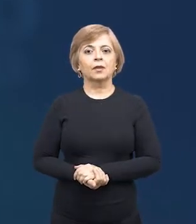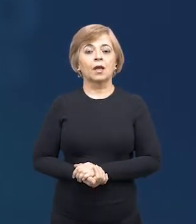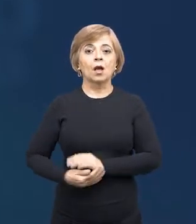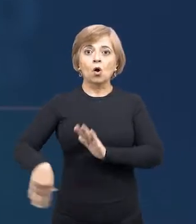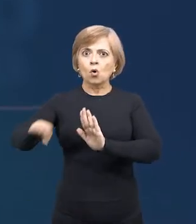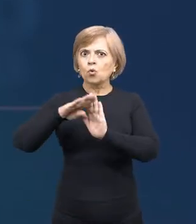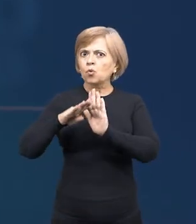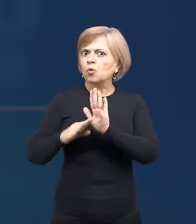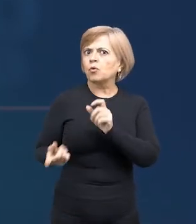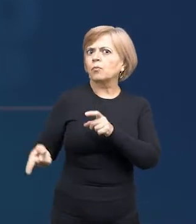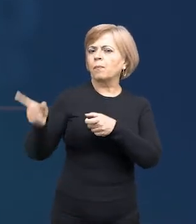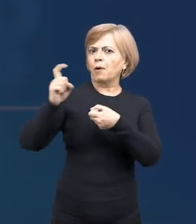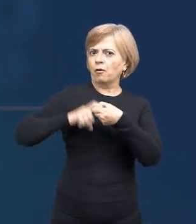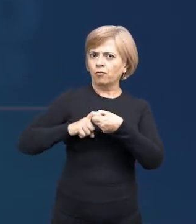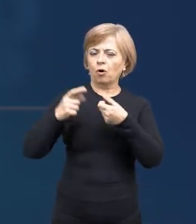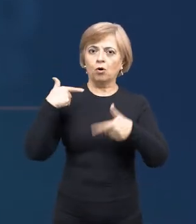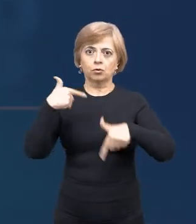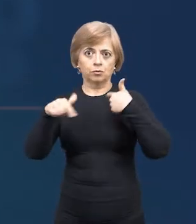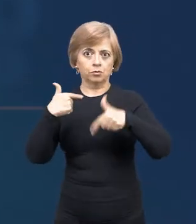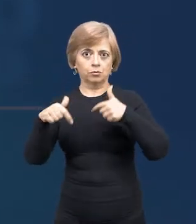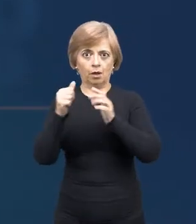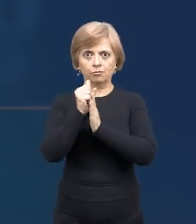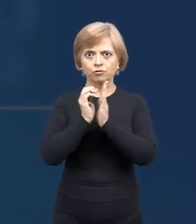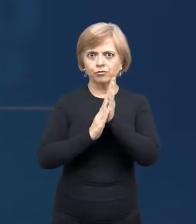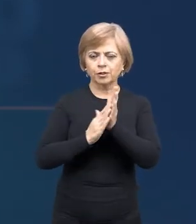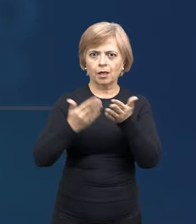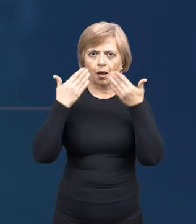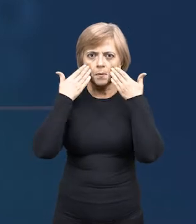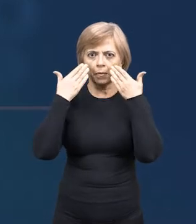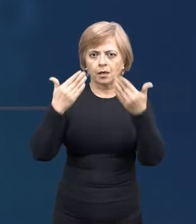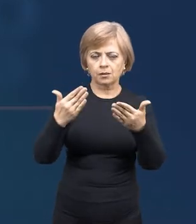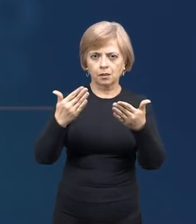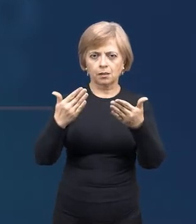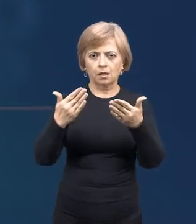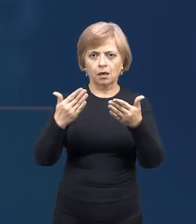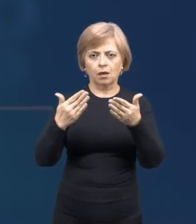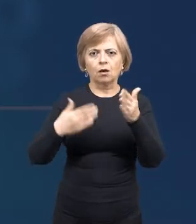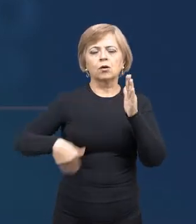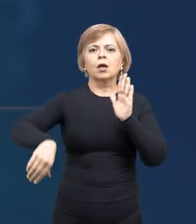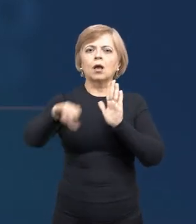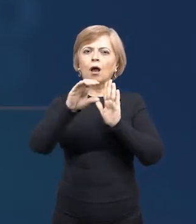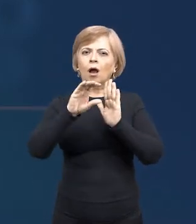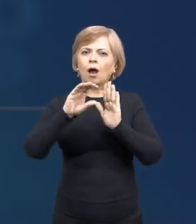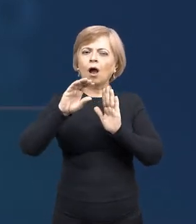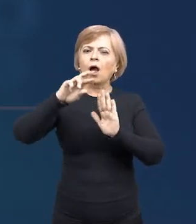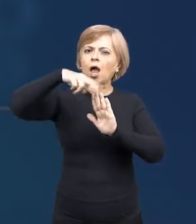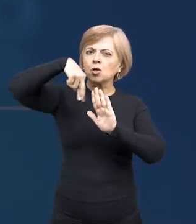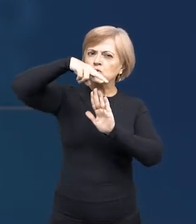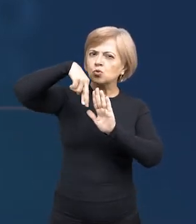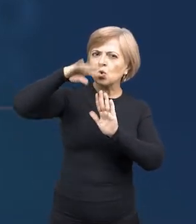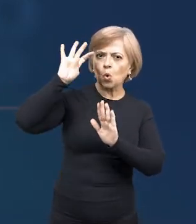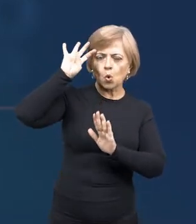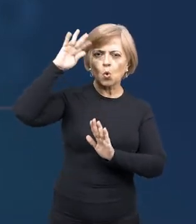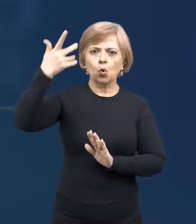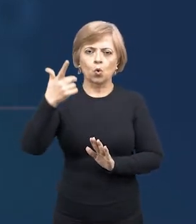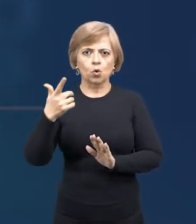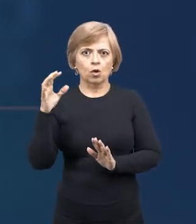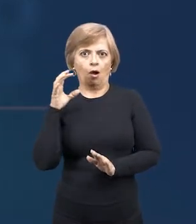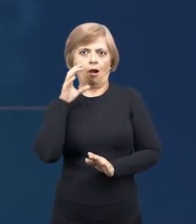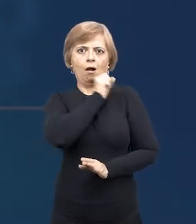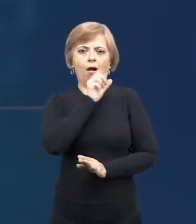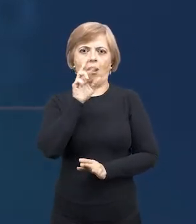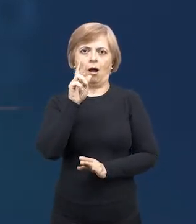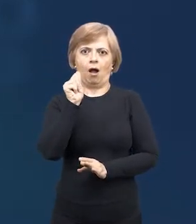de retomada das atividades presenciais, denominado na resolução como RAP do MPRJ, ele é um conjunto de